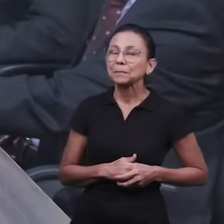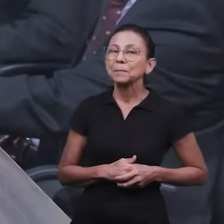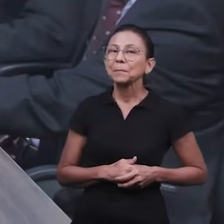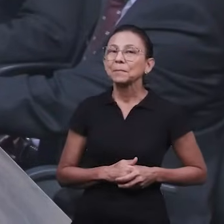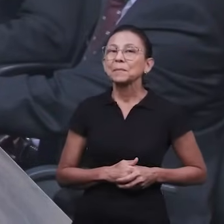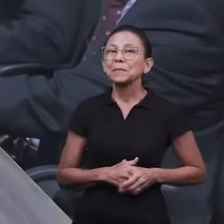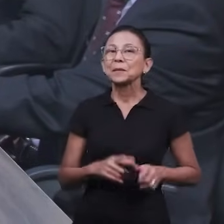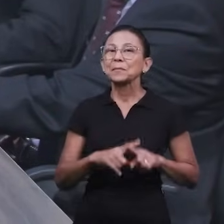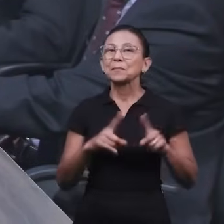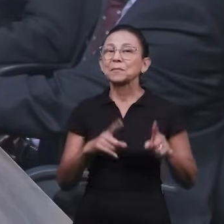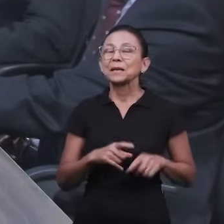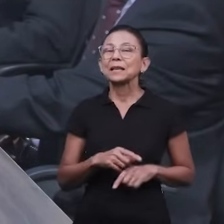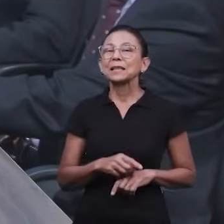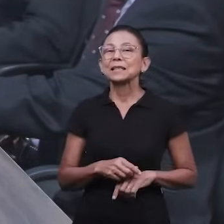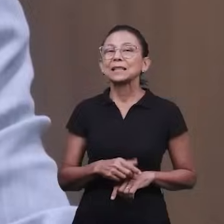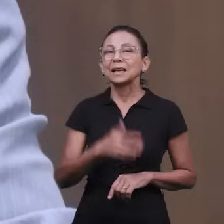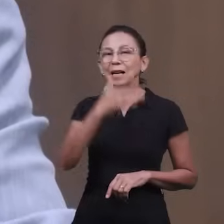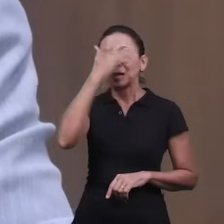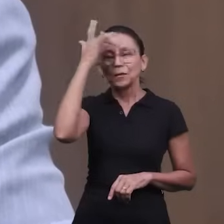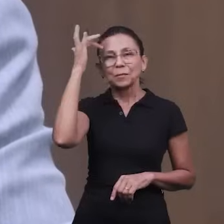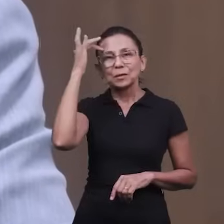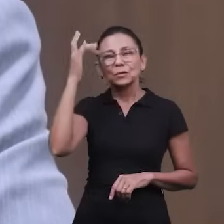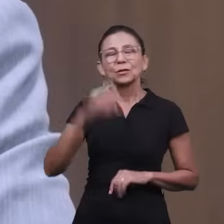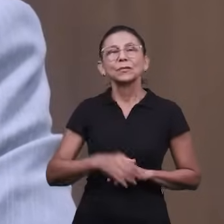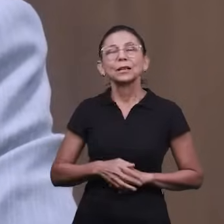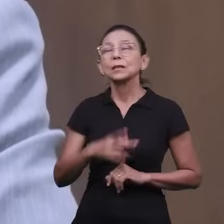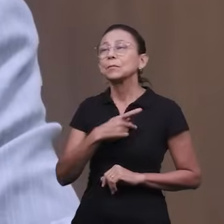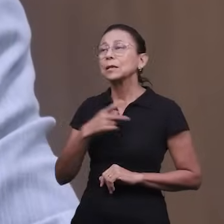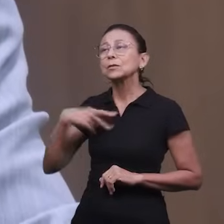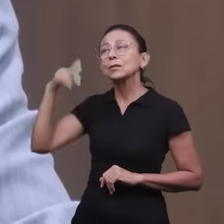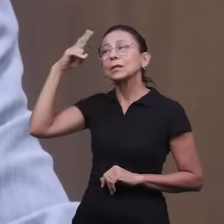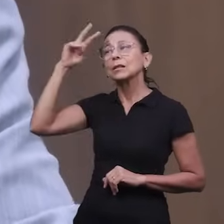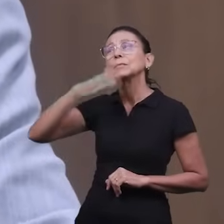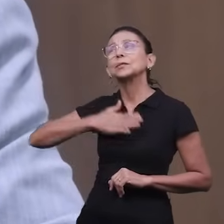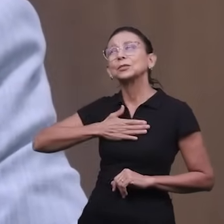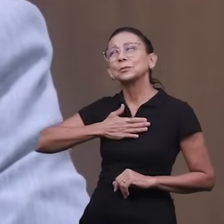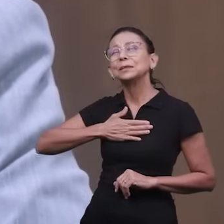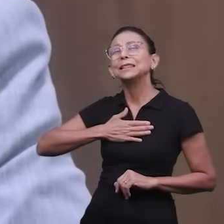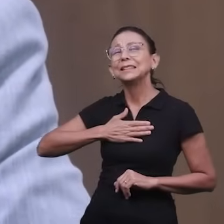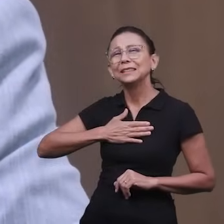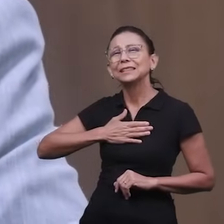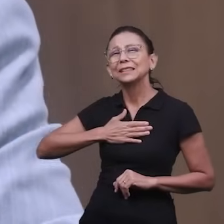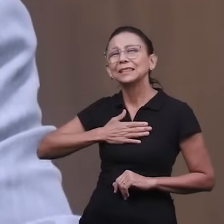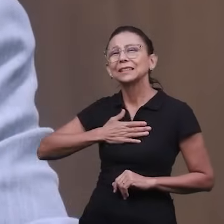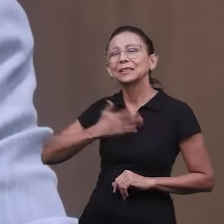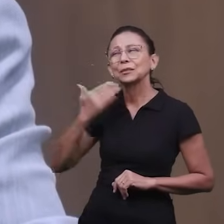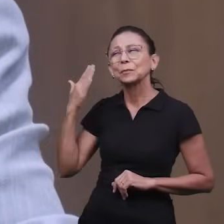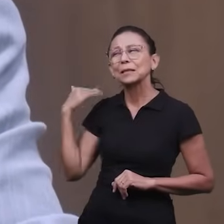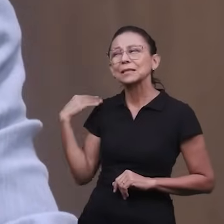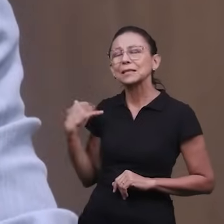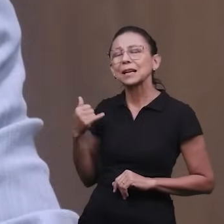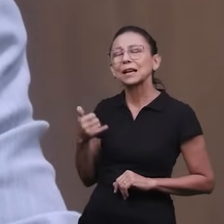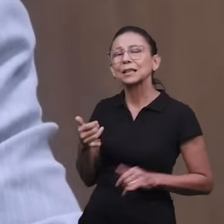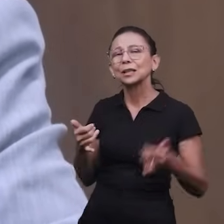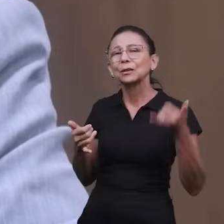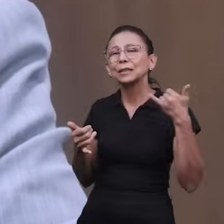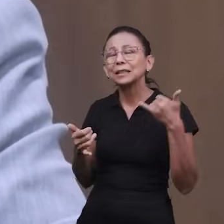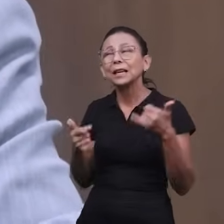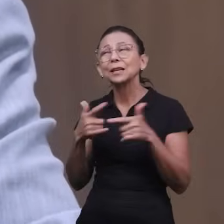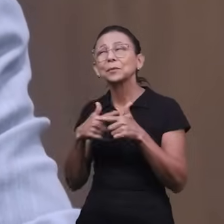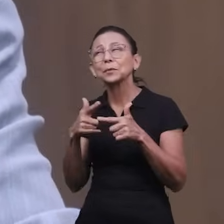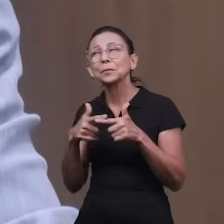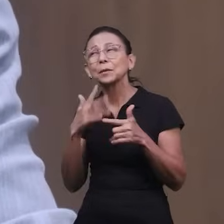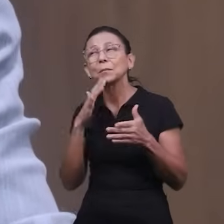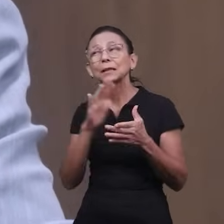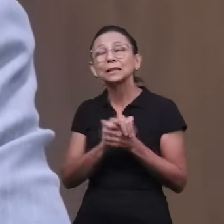teve no atendimento anterior. Pastor, o senhor lembra de mim? Eu liguei, né, devido àquela situação relacionada ao meu esposo que